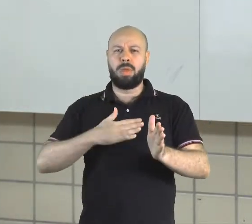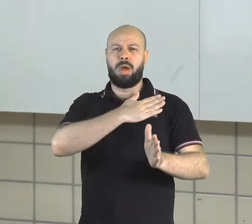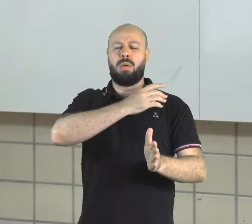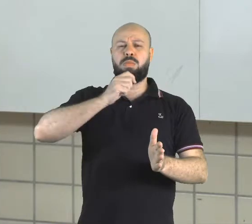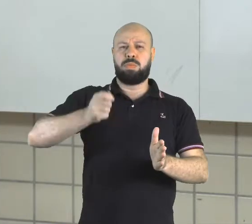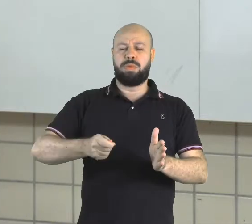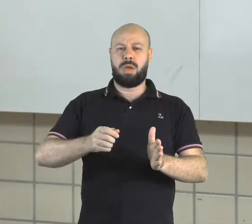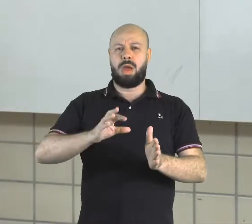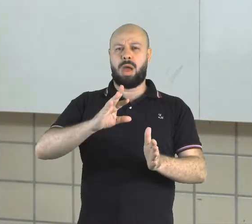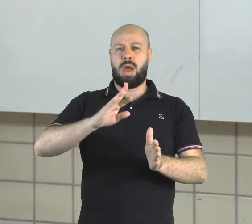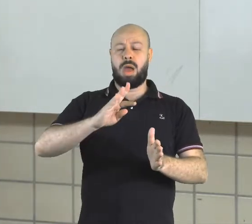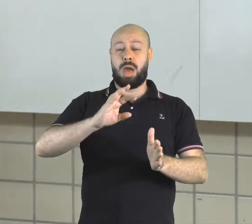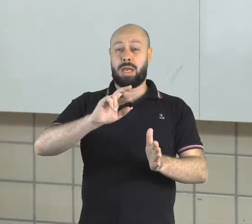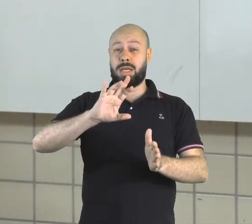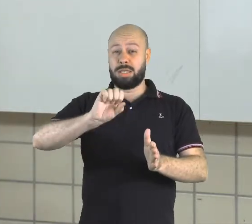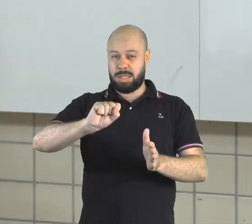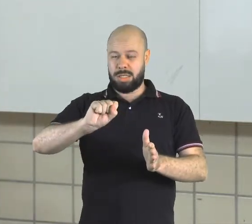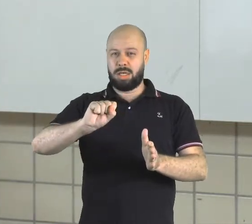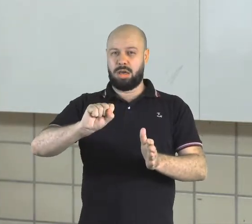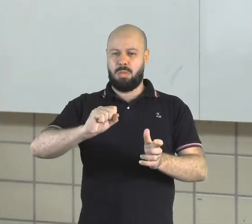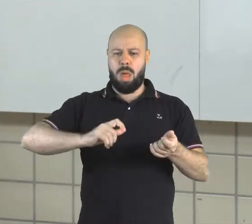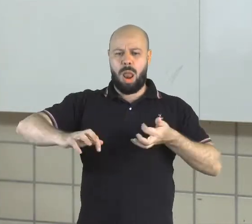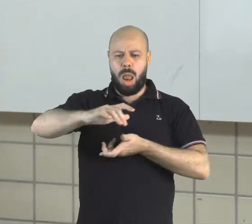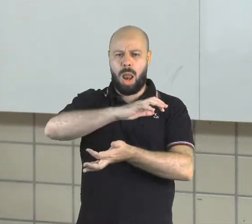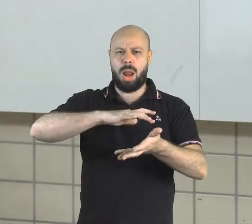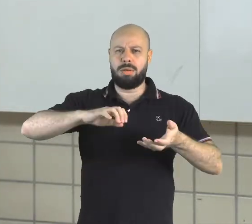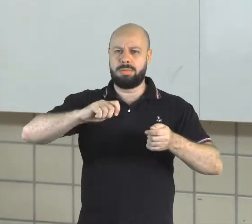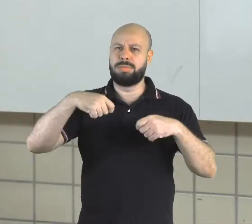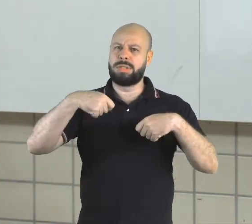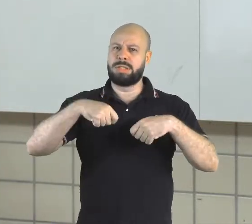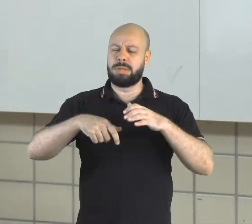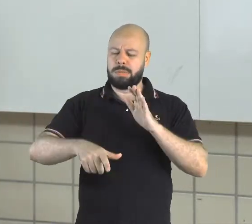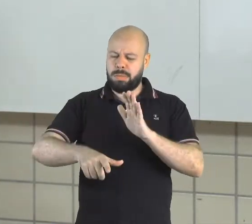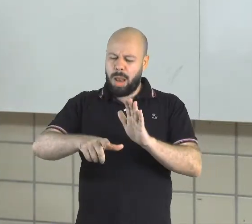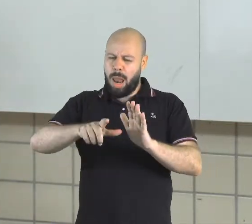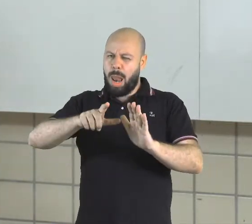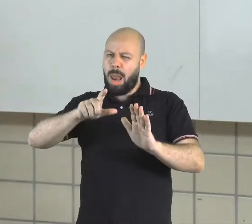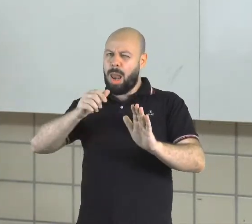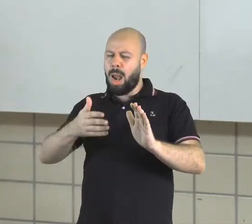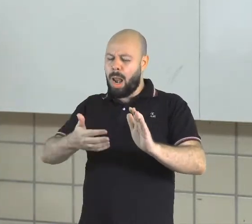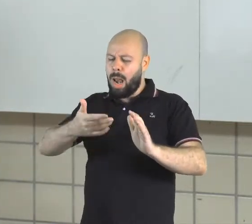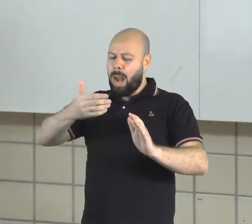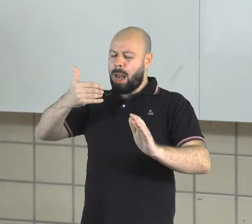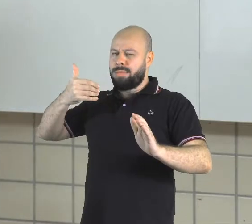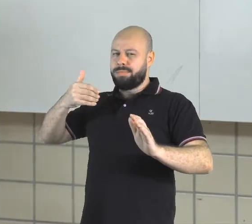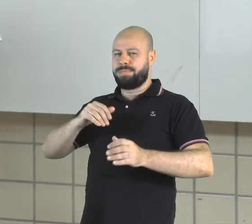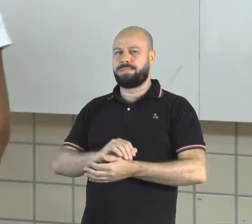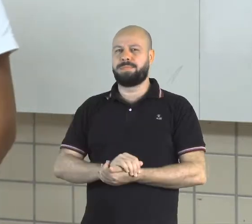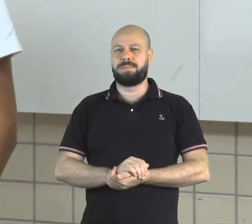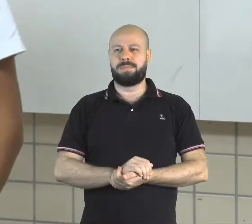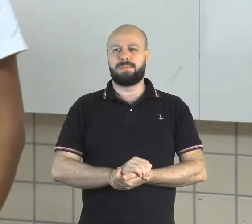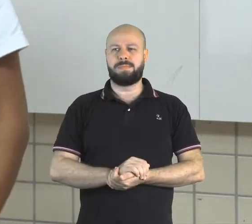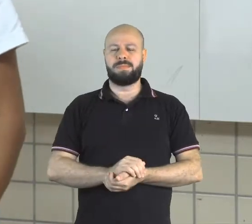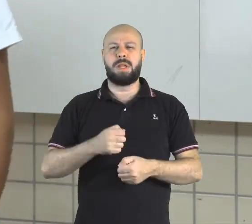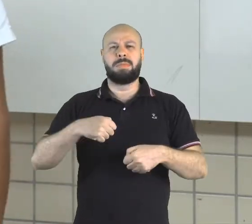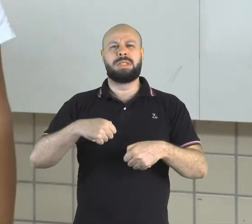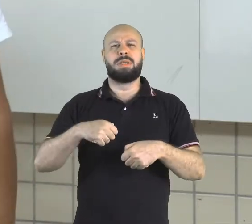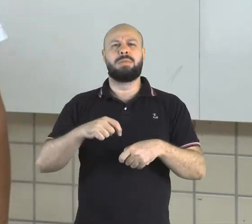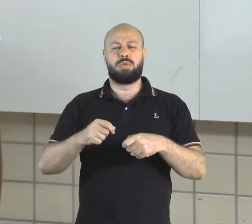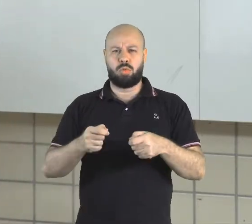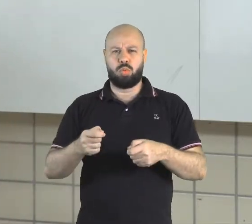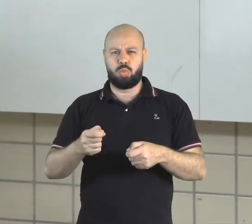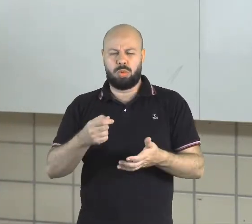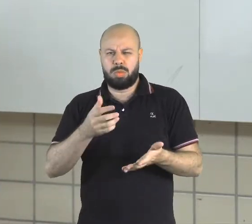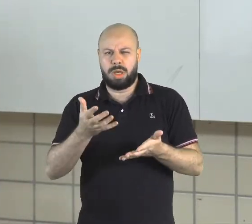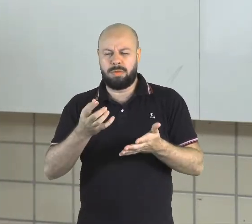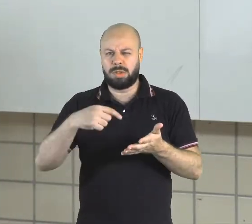crise militar que houve, ou essa confusão toda, precisamos voltar um pouquinho no tempo. Eu gostaria que você